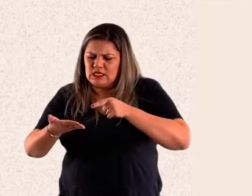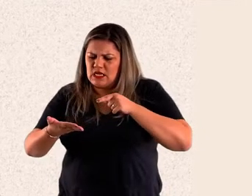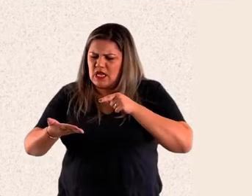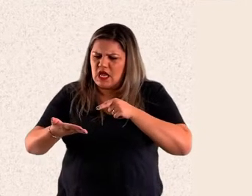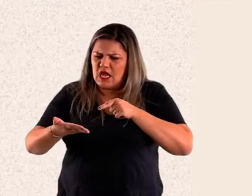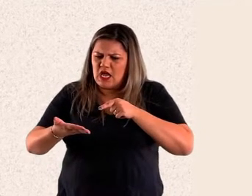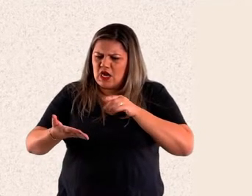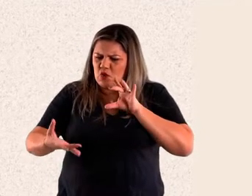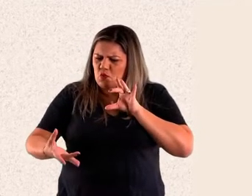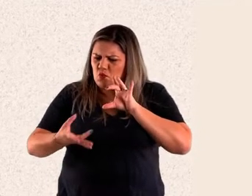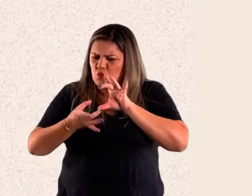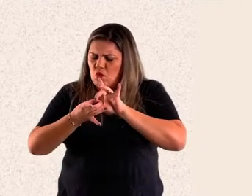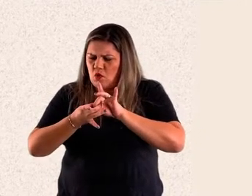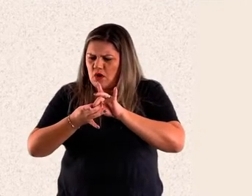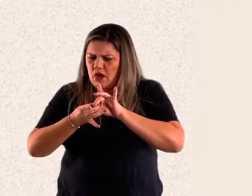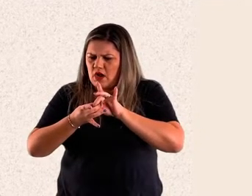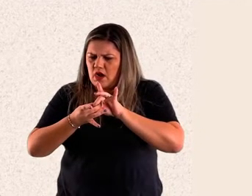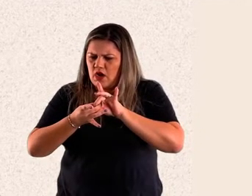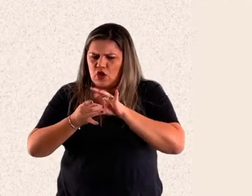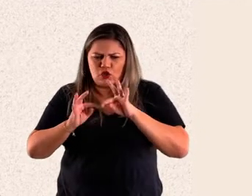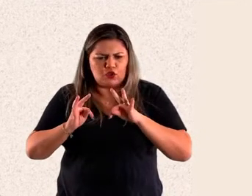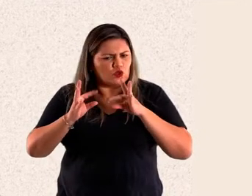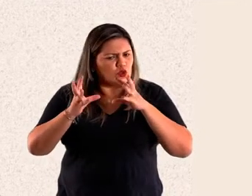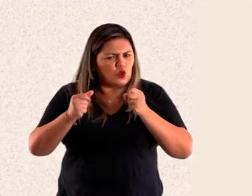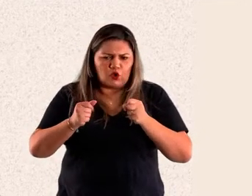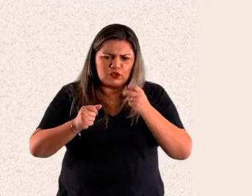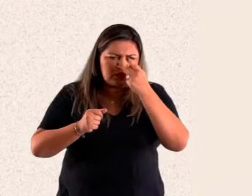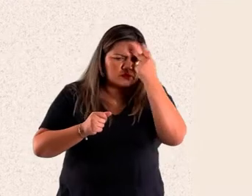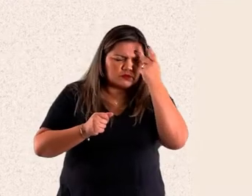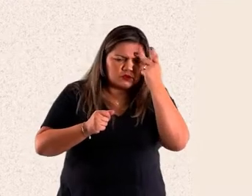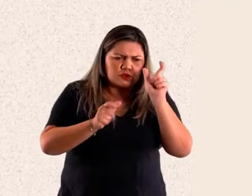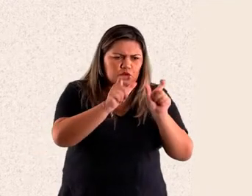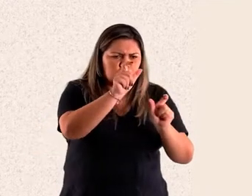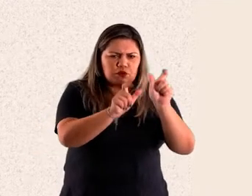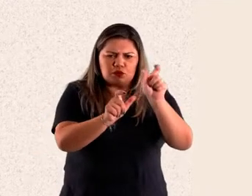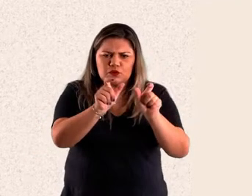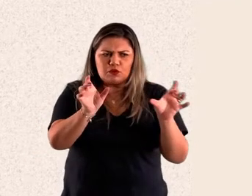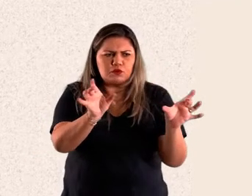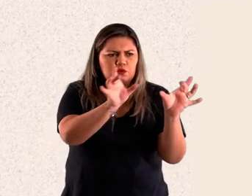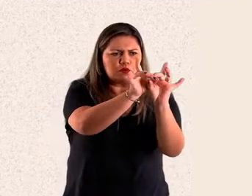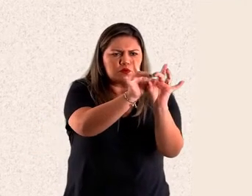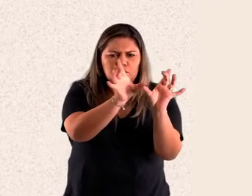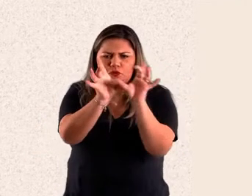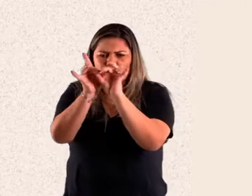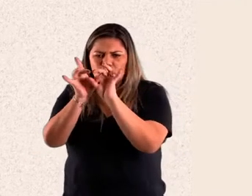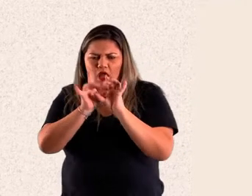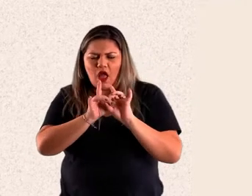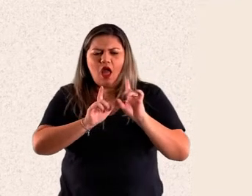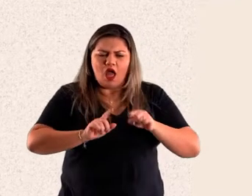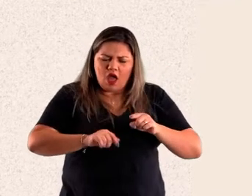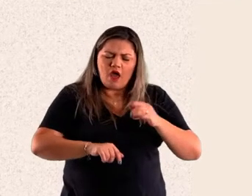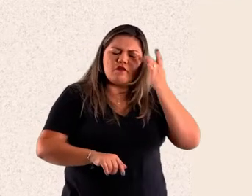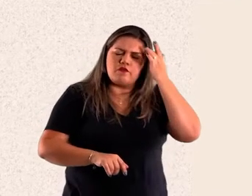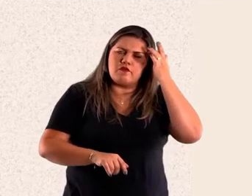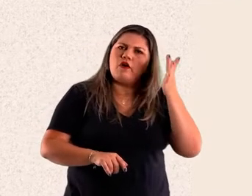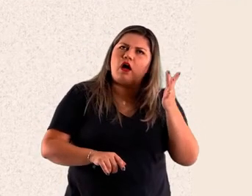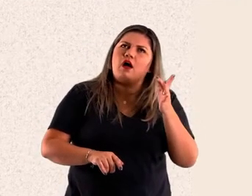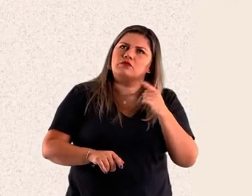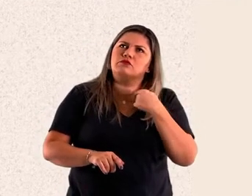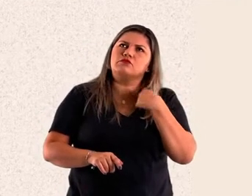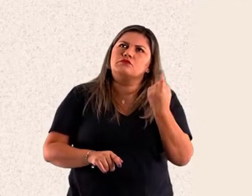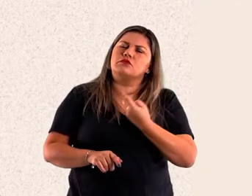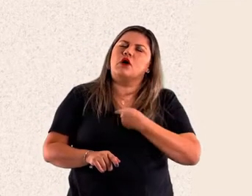interconectividade estamos todos interconectados estamos todos relacionados e é fácil realmente a gente